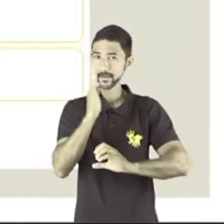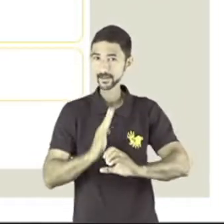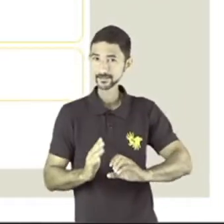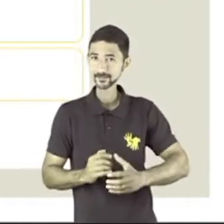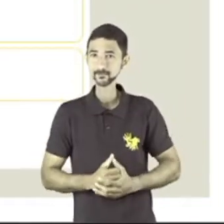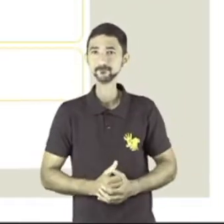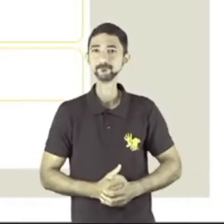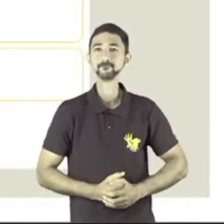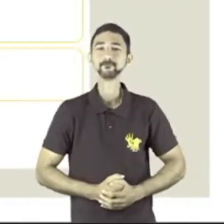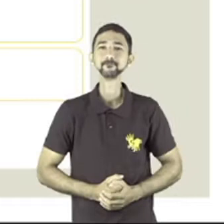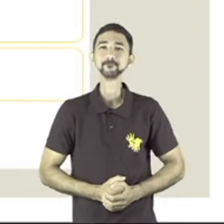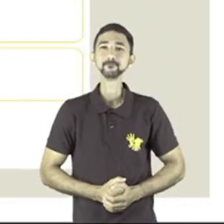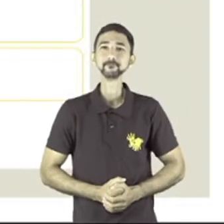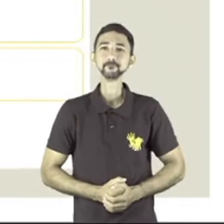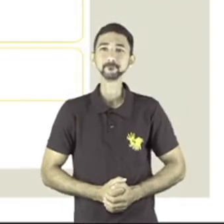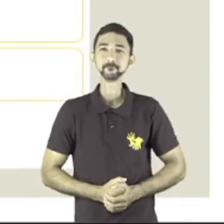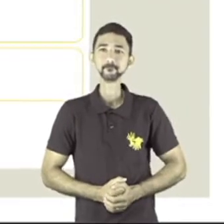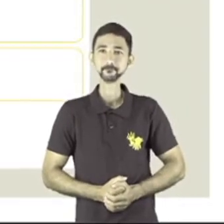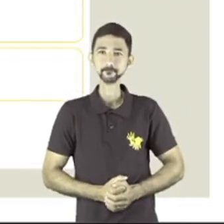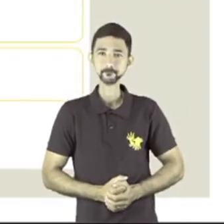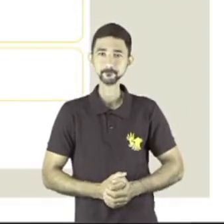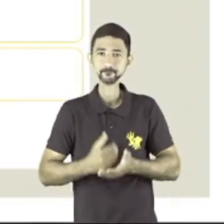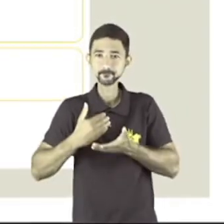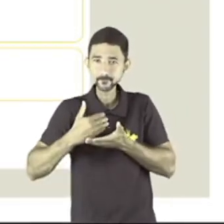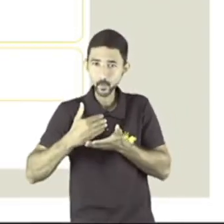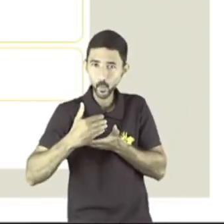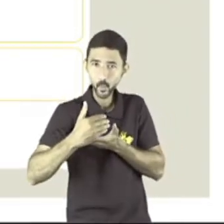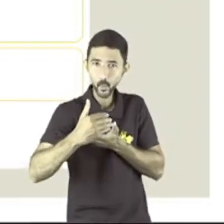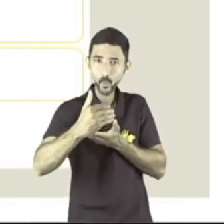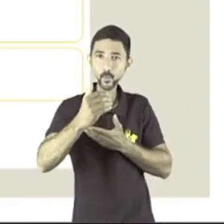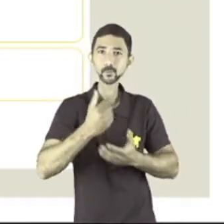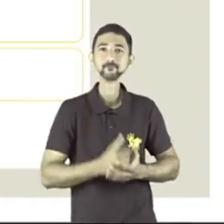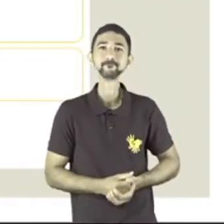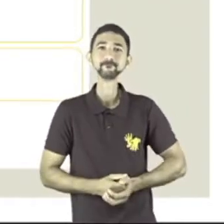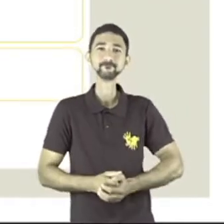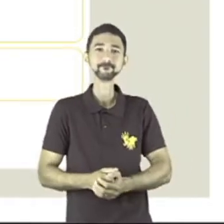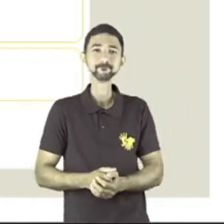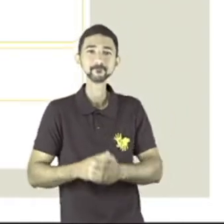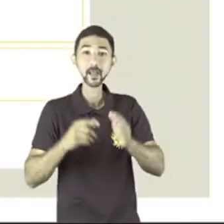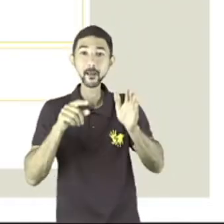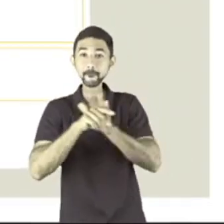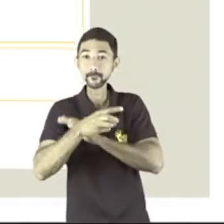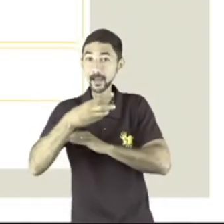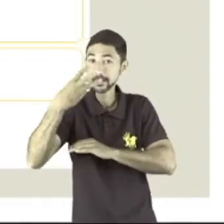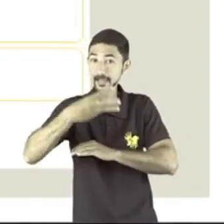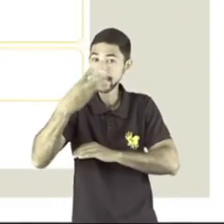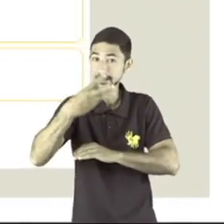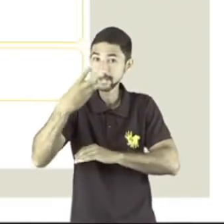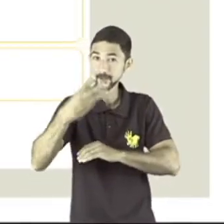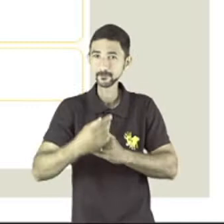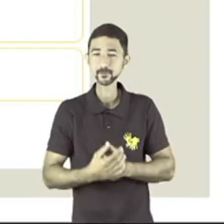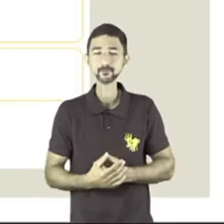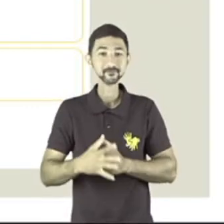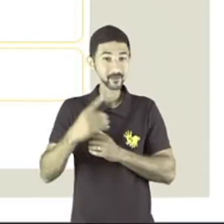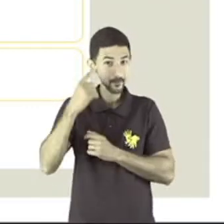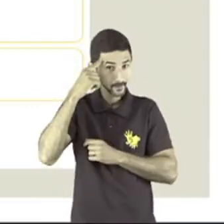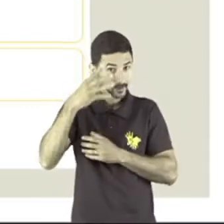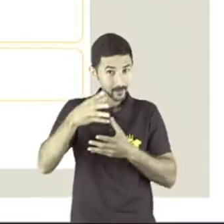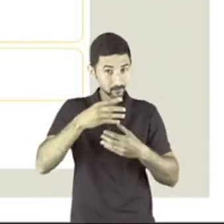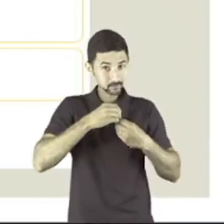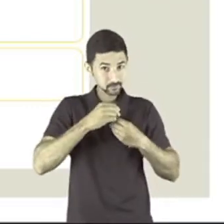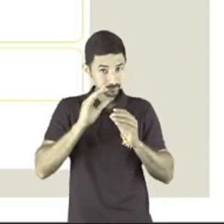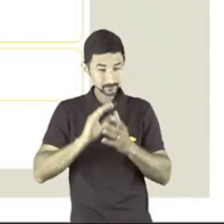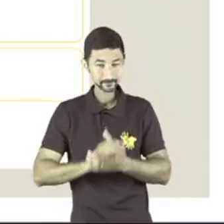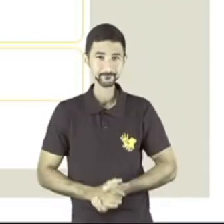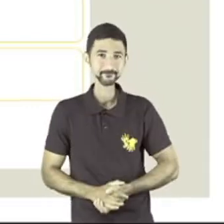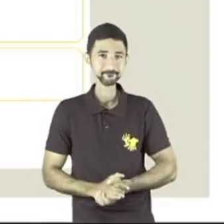Pois é. Aqui avançando, eu quero uma terceira pergunta. Vão guardando as